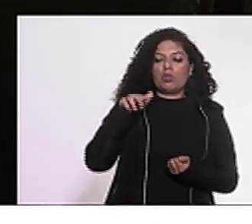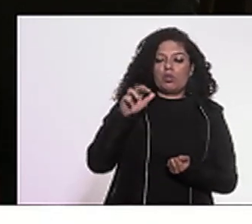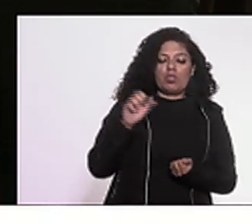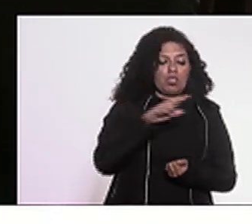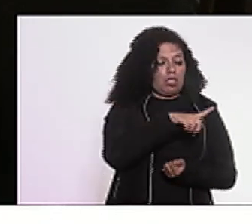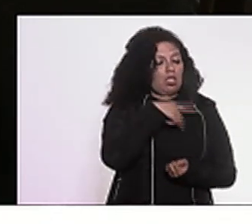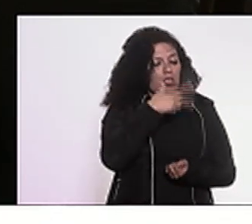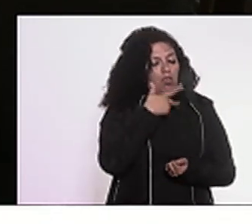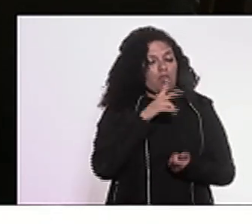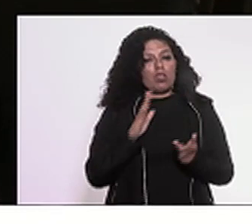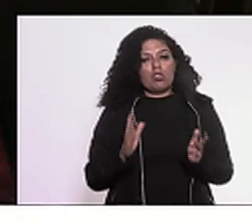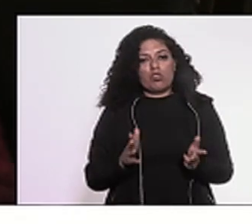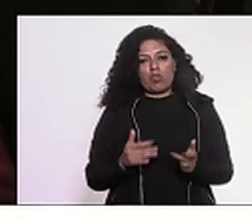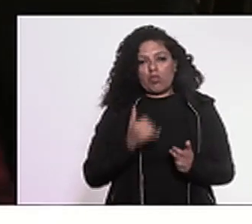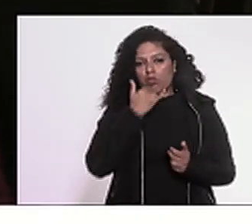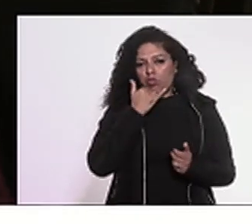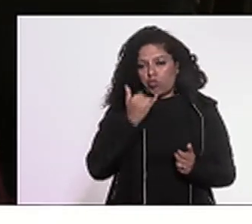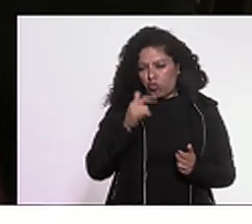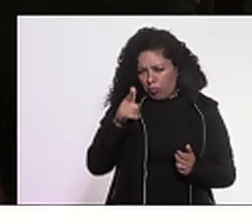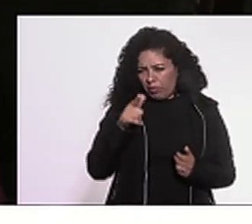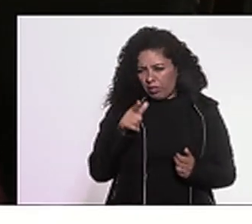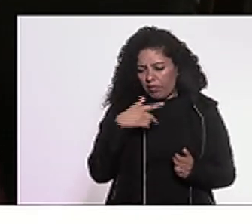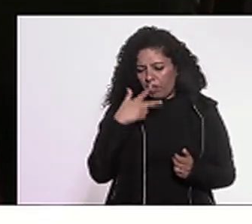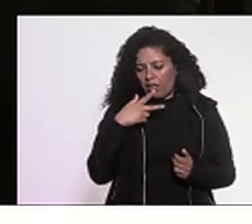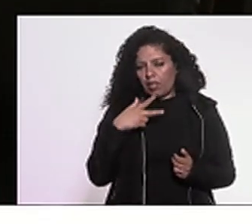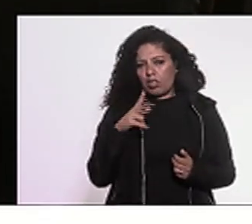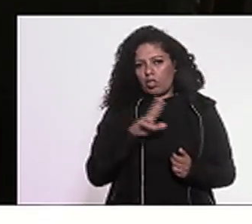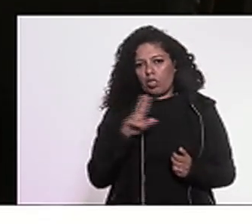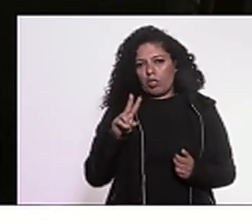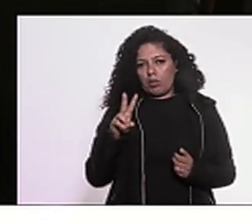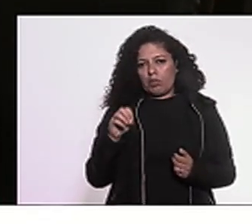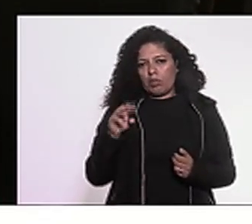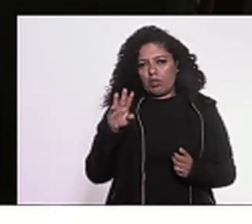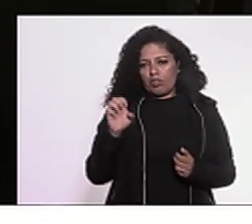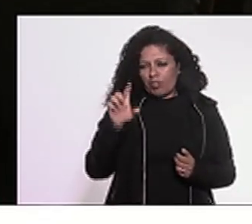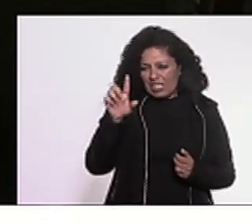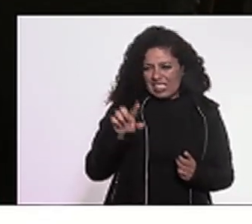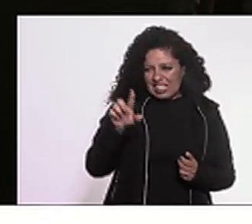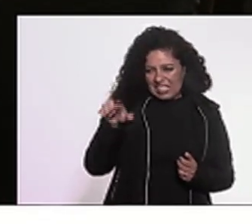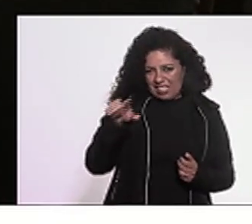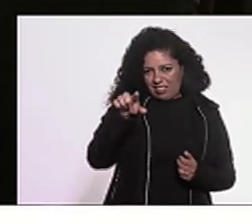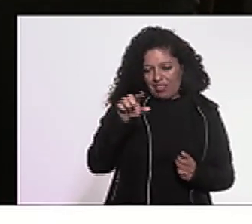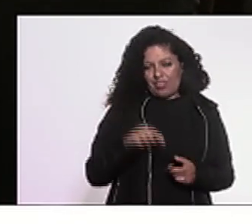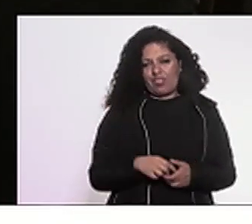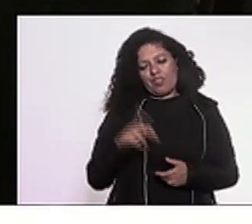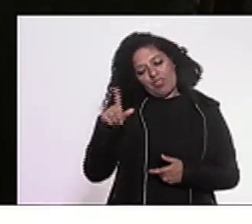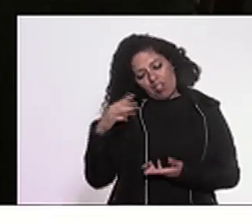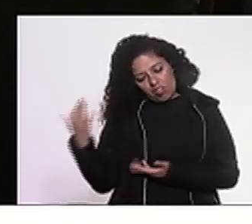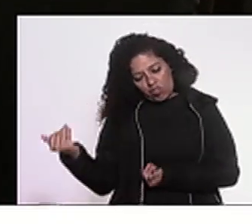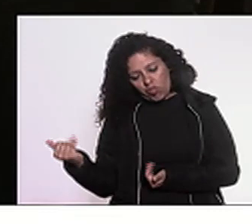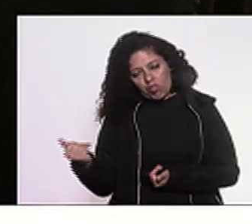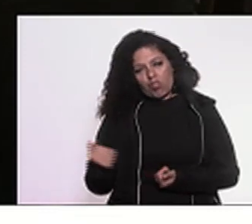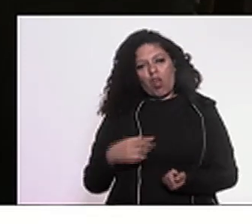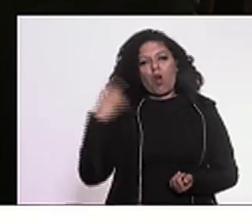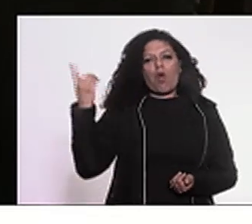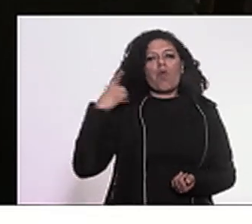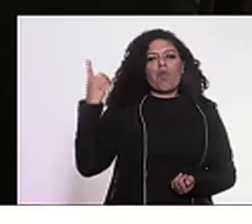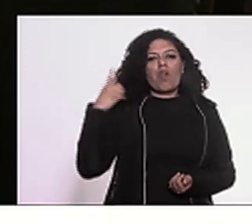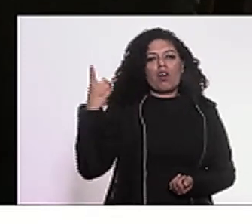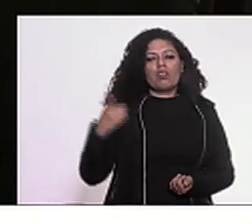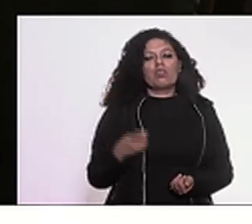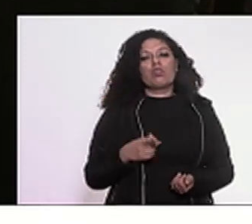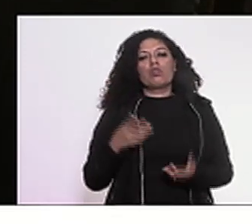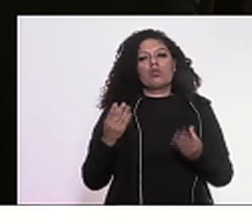e você, me desculpe falar você, porque é um jovem deputado, né? É um jovem deputado com